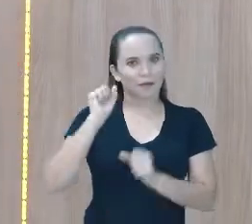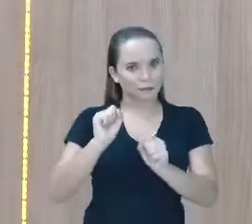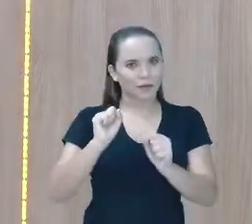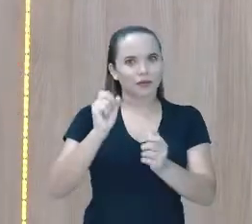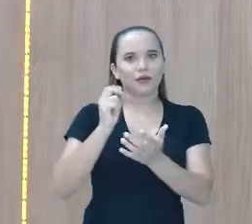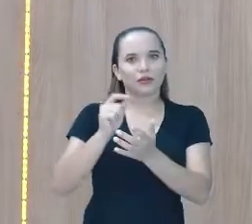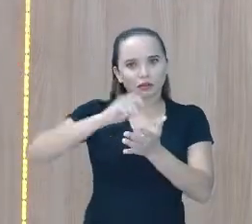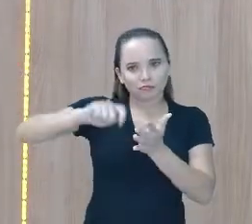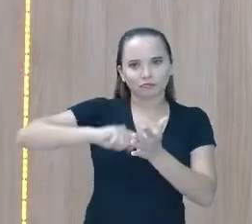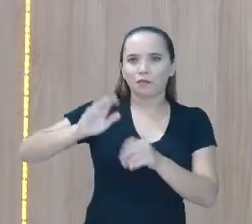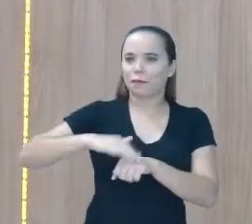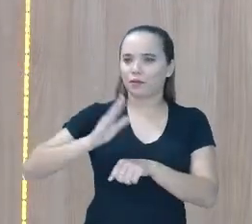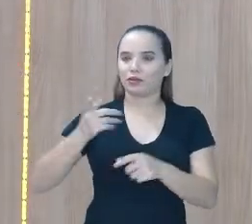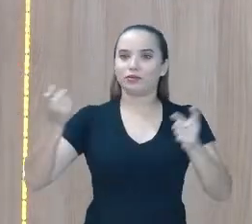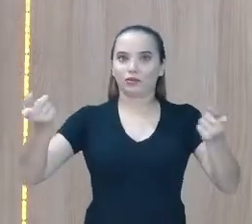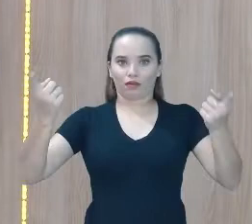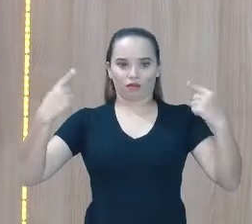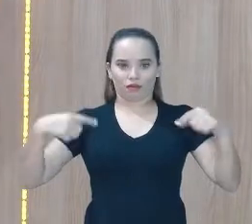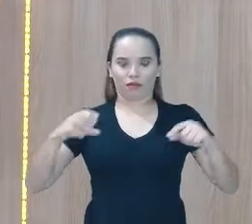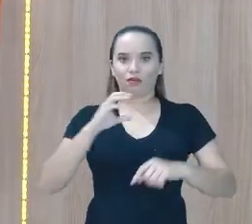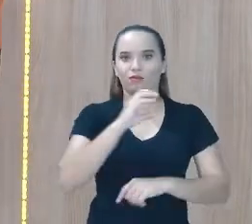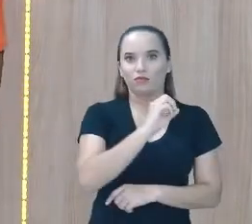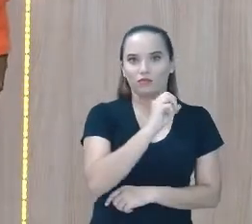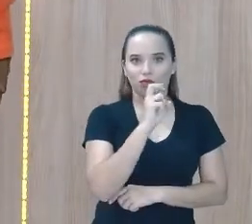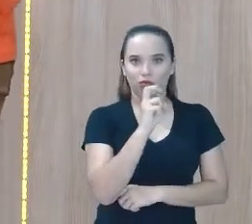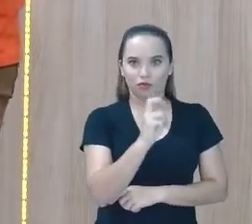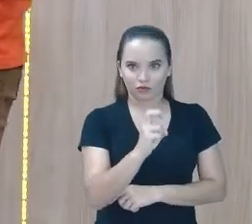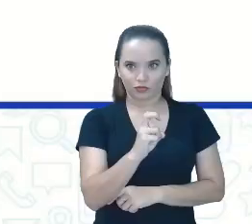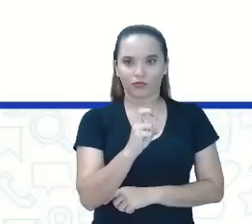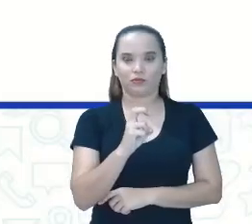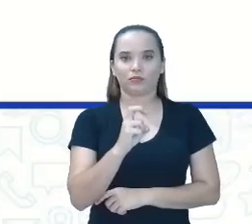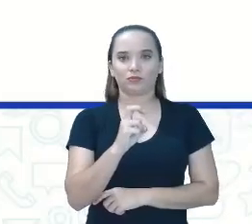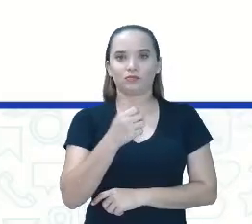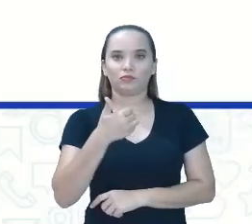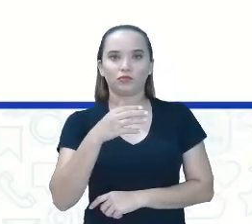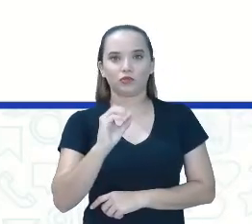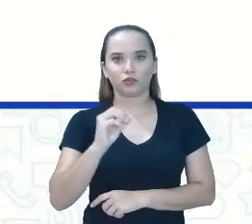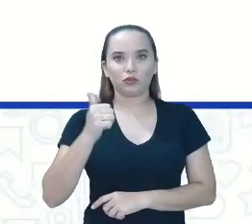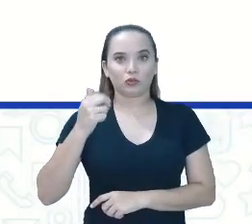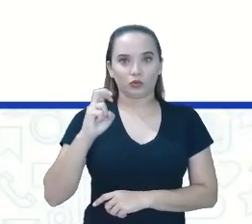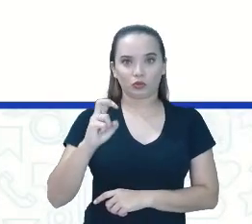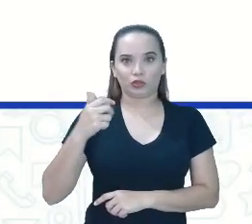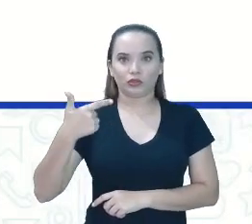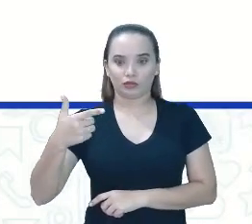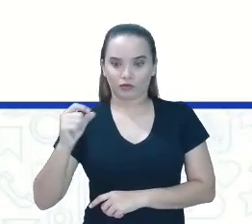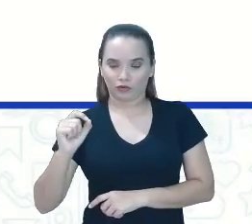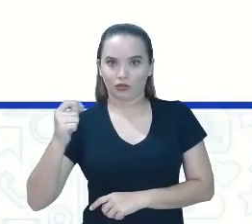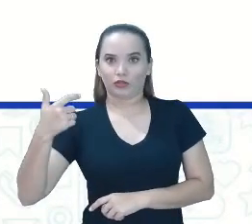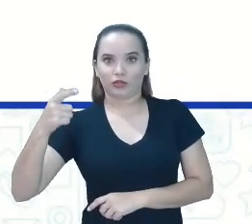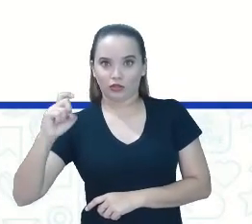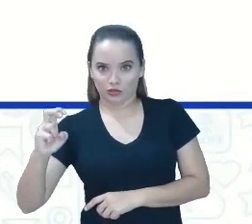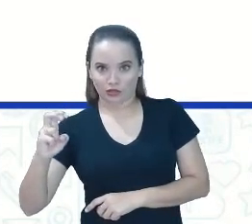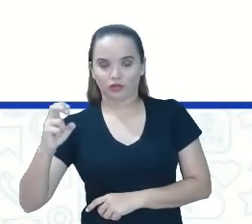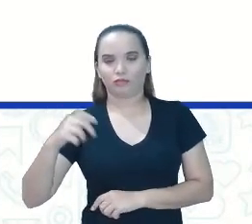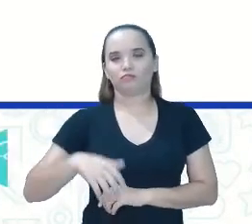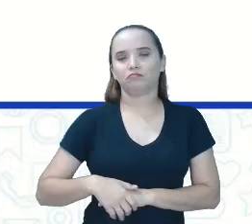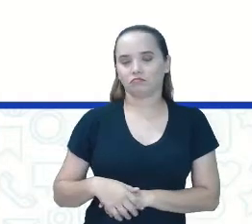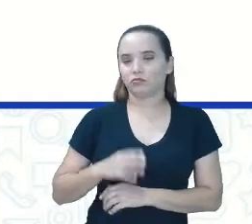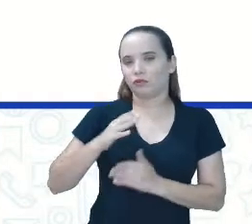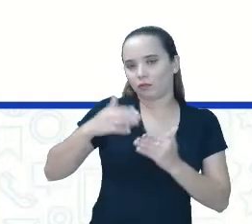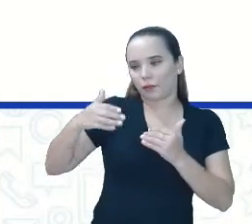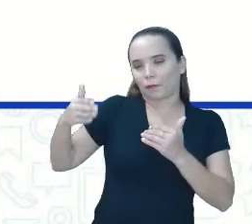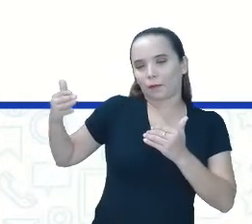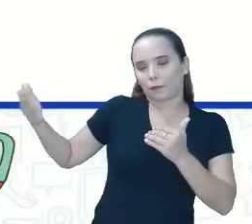tá? Na linha de baixo eu tenho o 0, 5, 10, 15, 25 e assim por